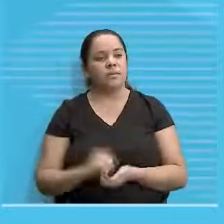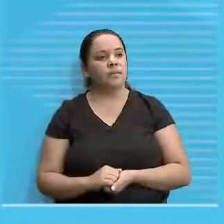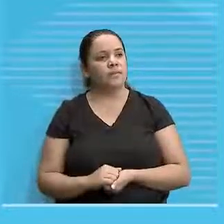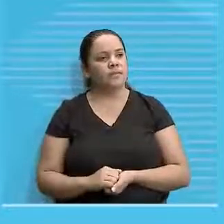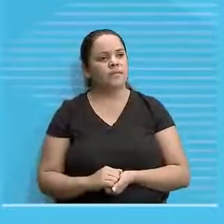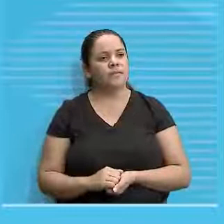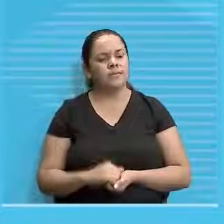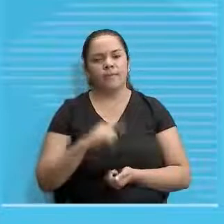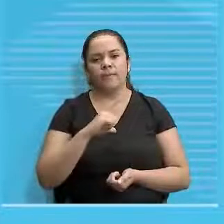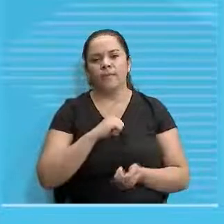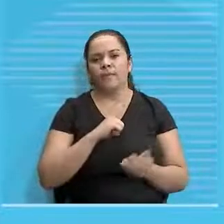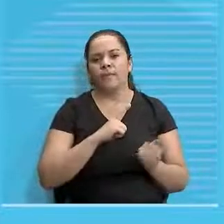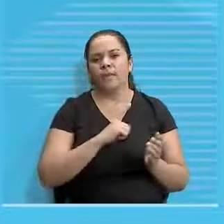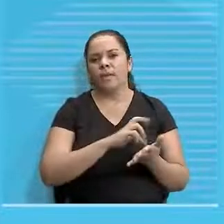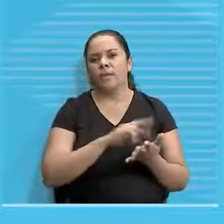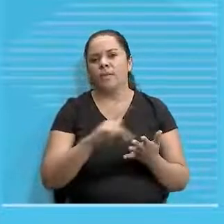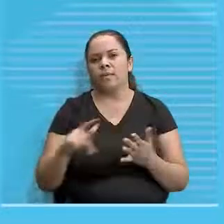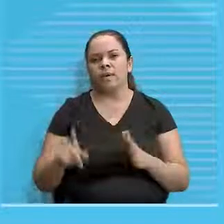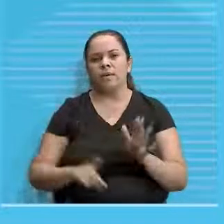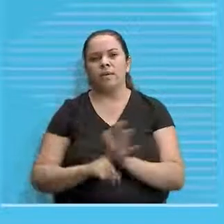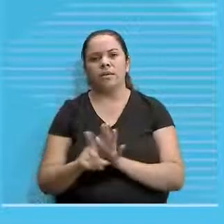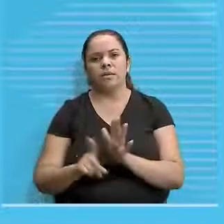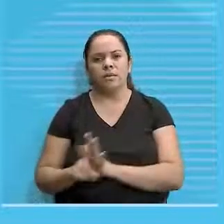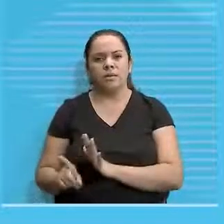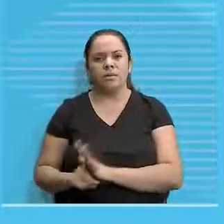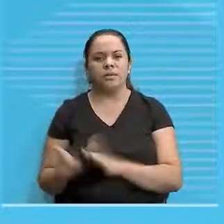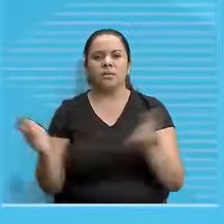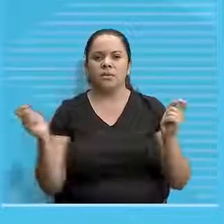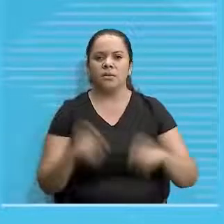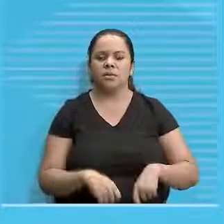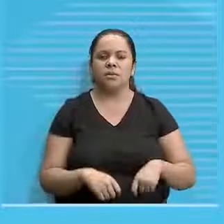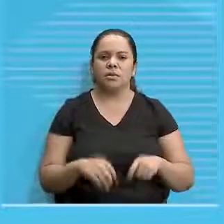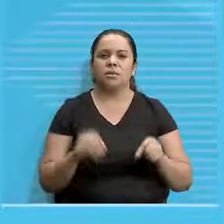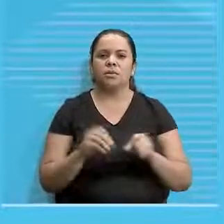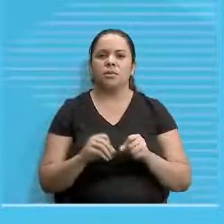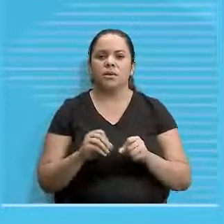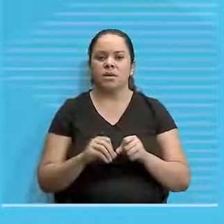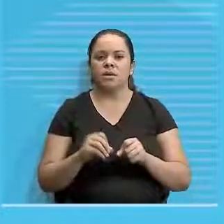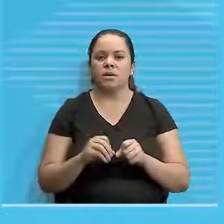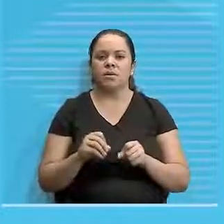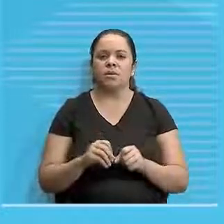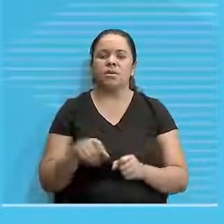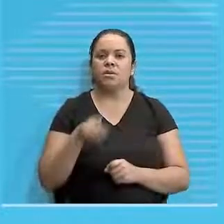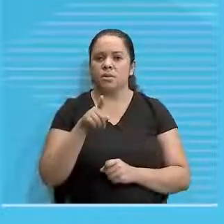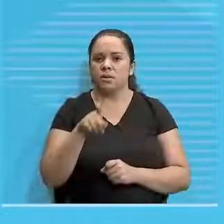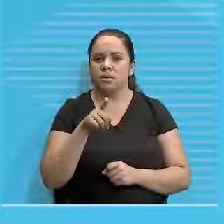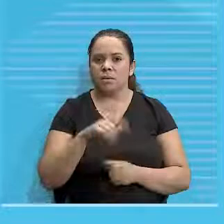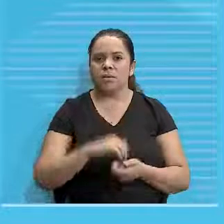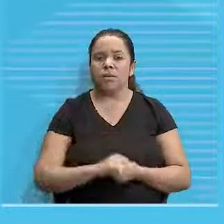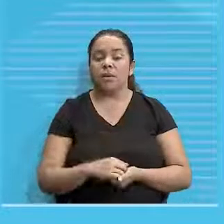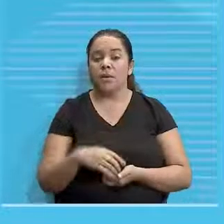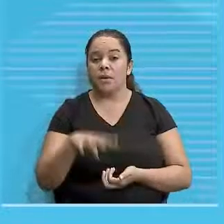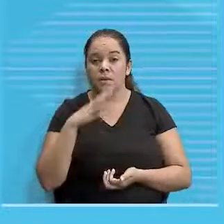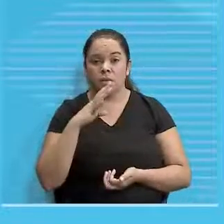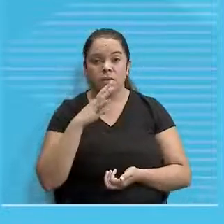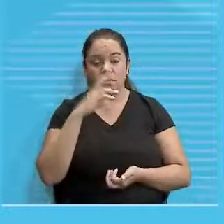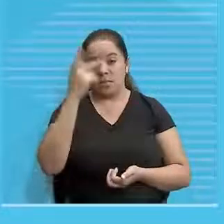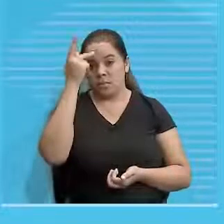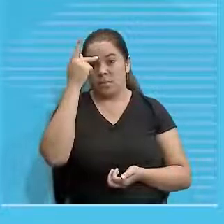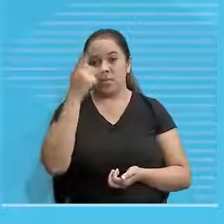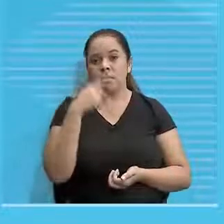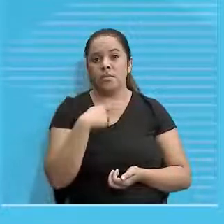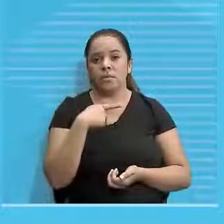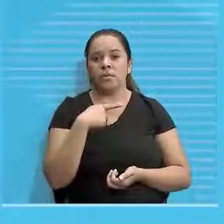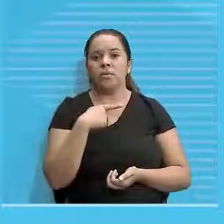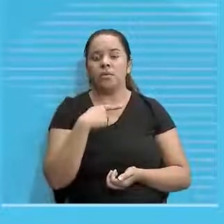quantidade de perguntas que você pode fazer a si mesmo para com a finalidade de que você se conheça, que você